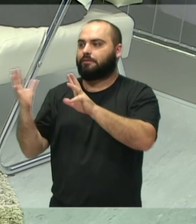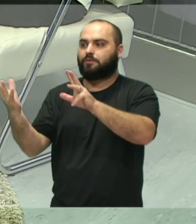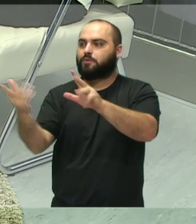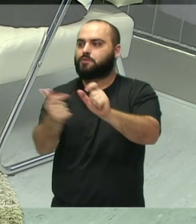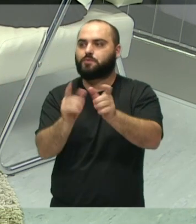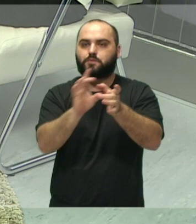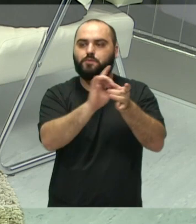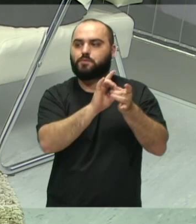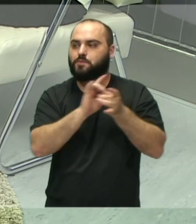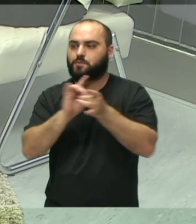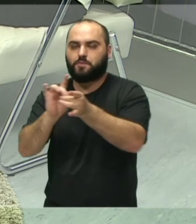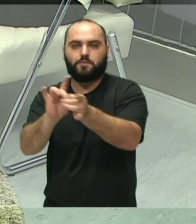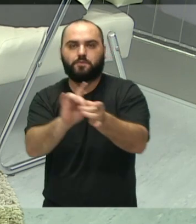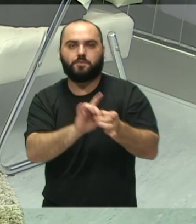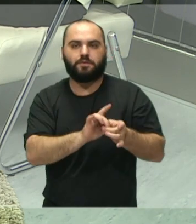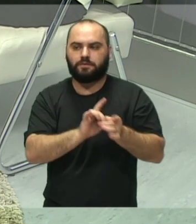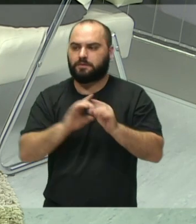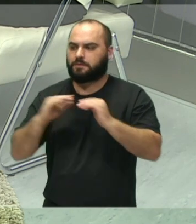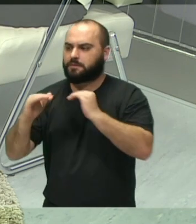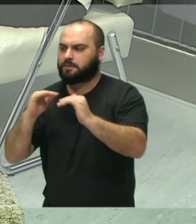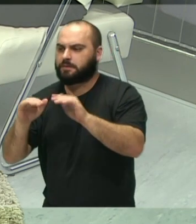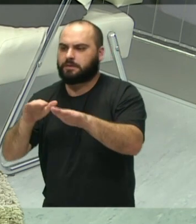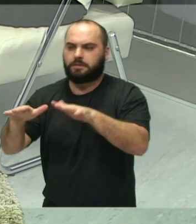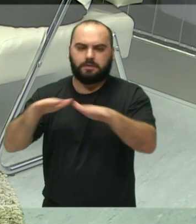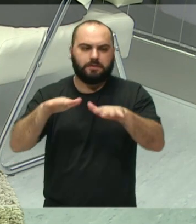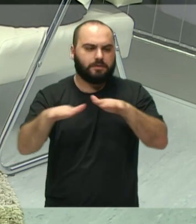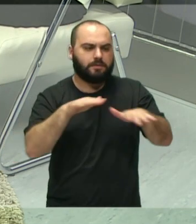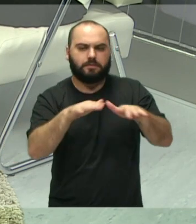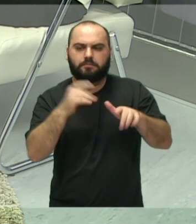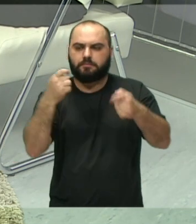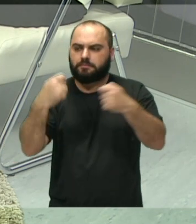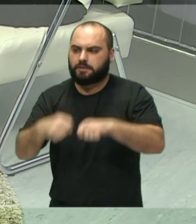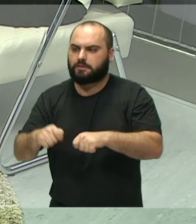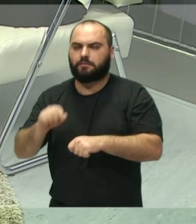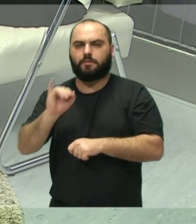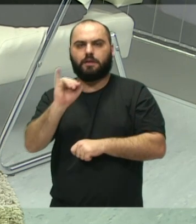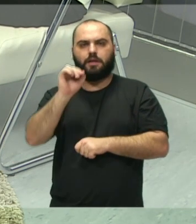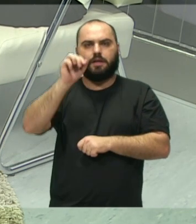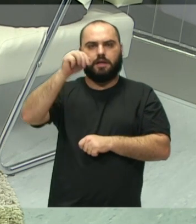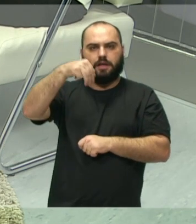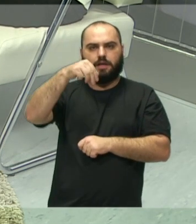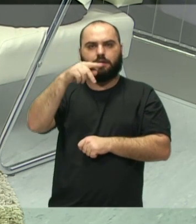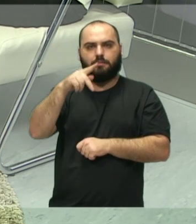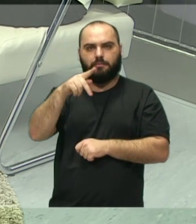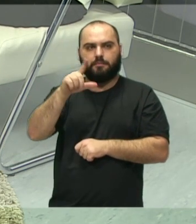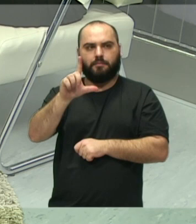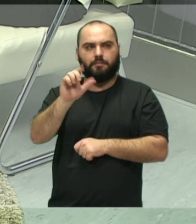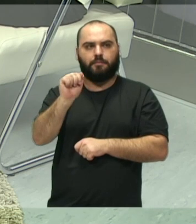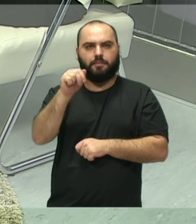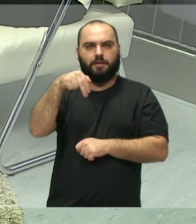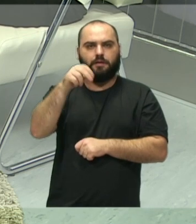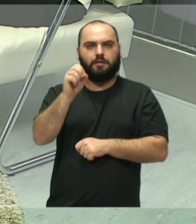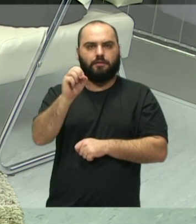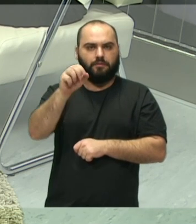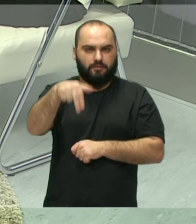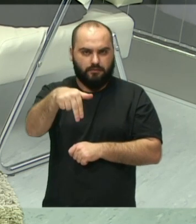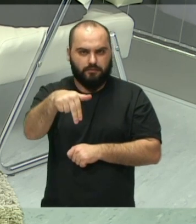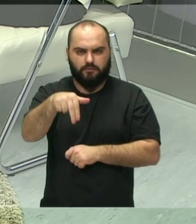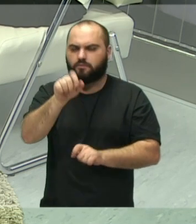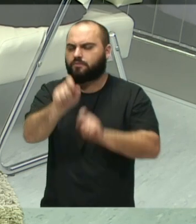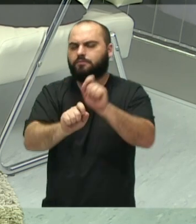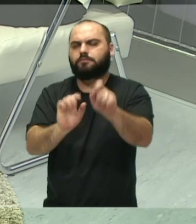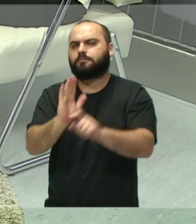e mexendo aqui, mexendo ali, precisa disso. E o Implanon, o que está acontecendo, o que a Prefeitura de Itajaí